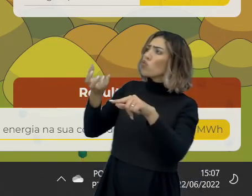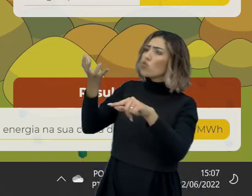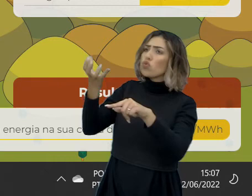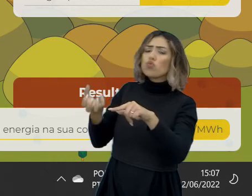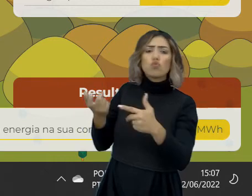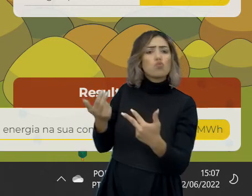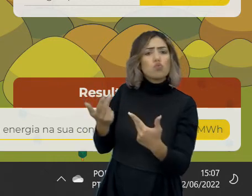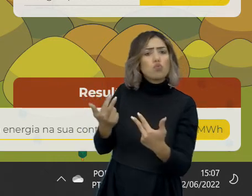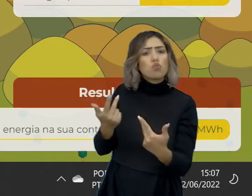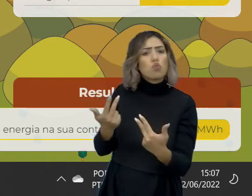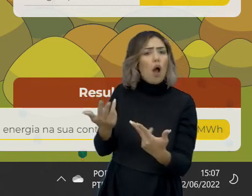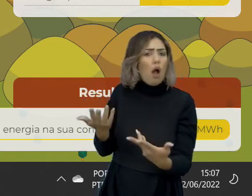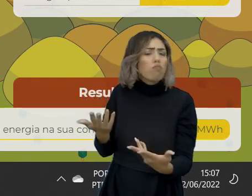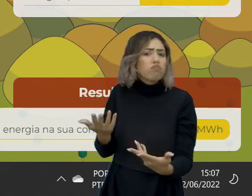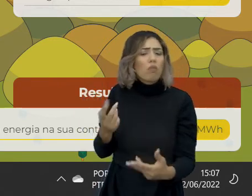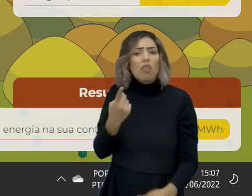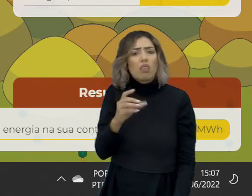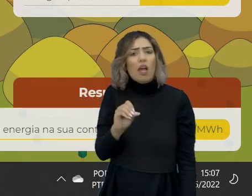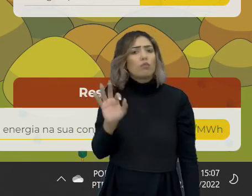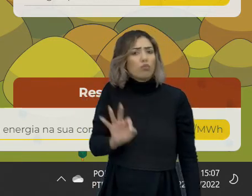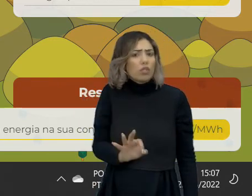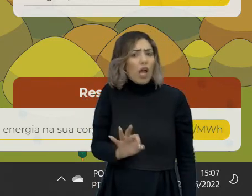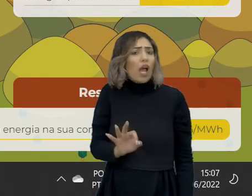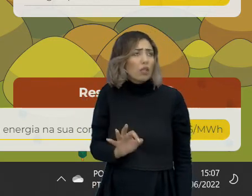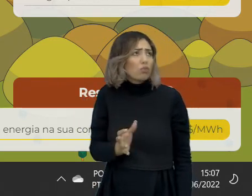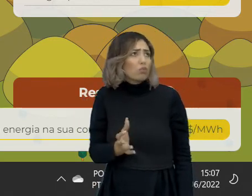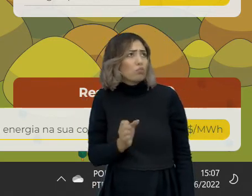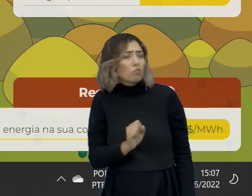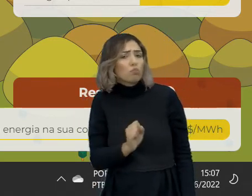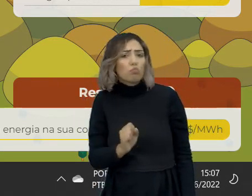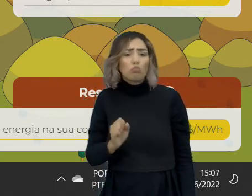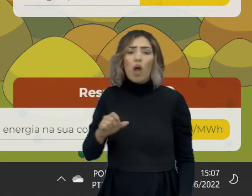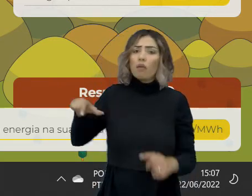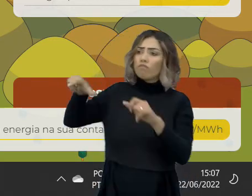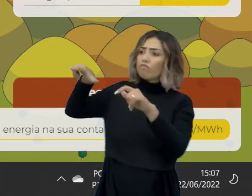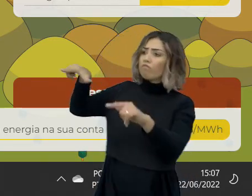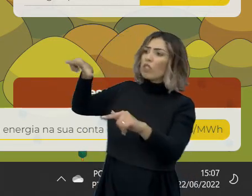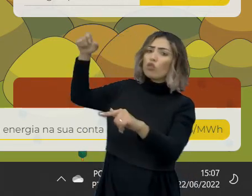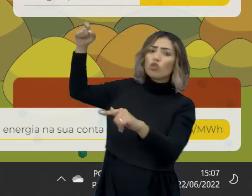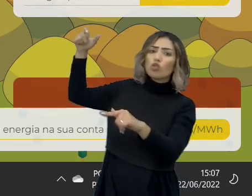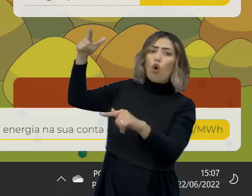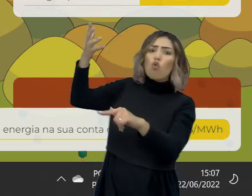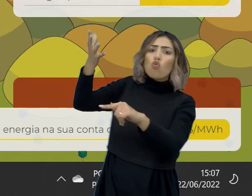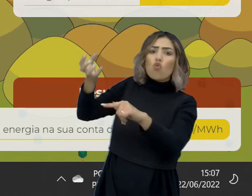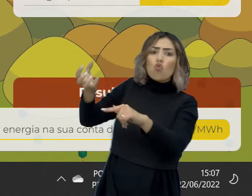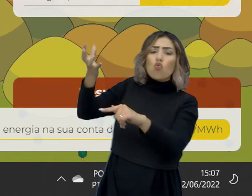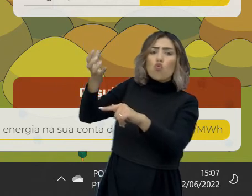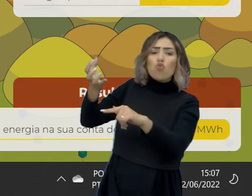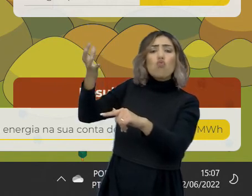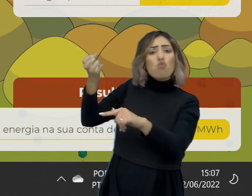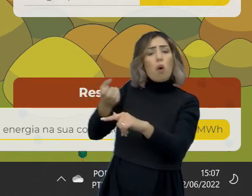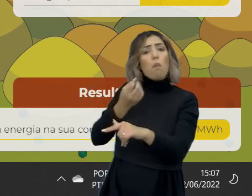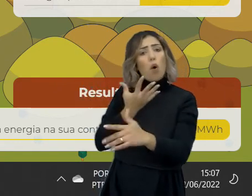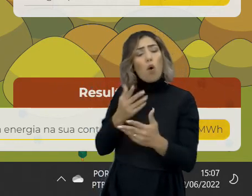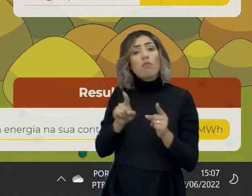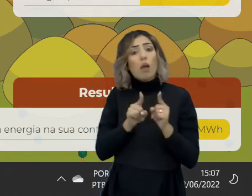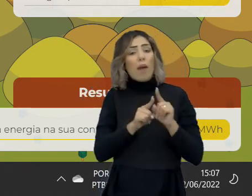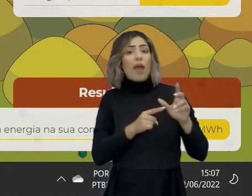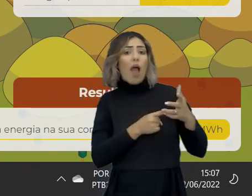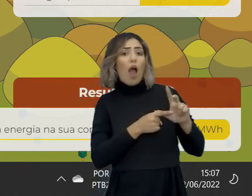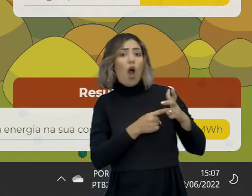também. 10%, aqui tem 11, porque eu não consegui pôr pra 10. Solar... O mouse não me obedeceu. A eólica, ela é carinha, mas também...